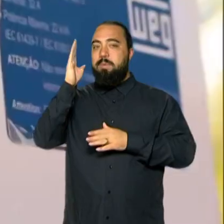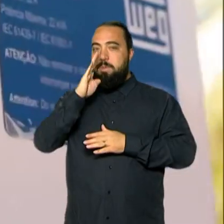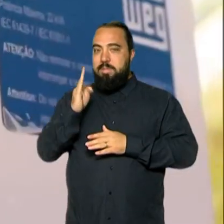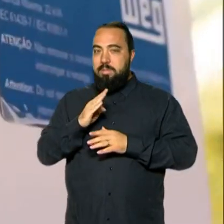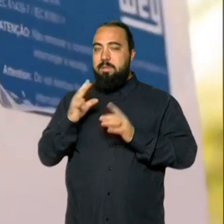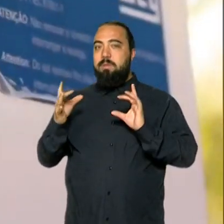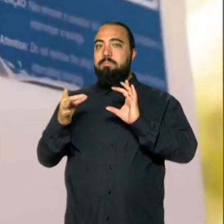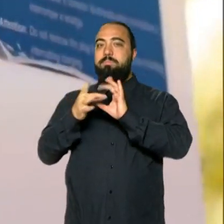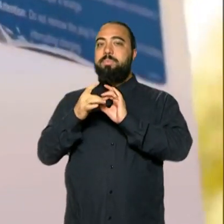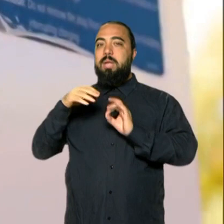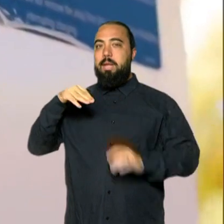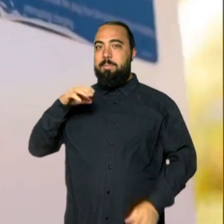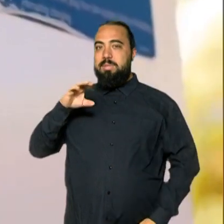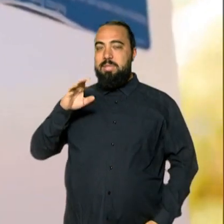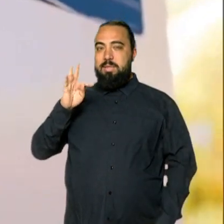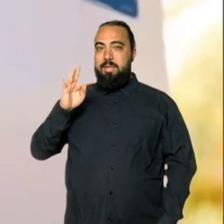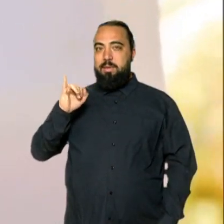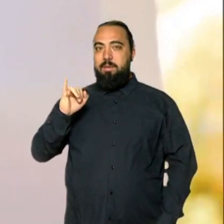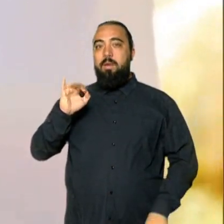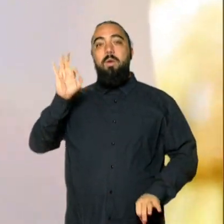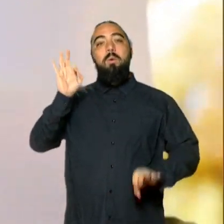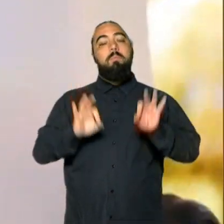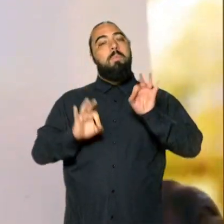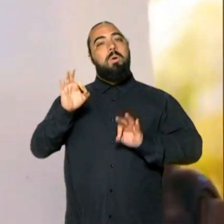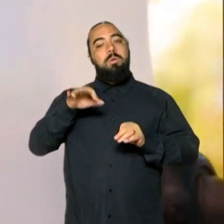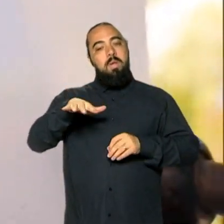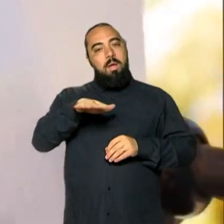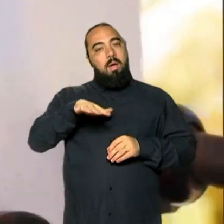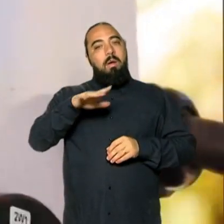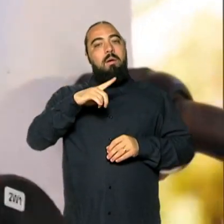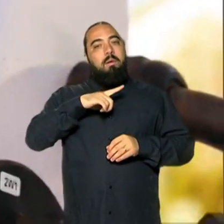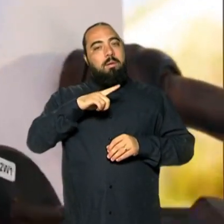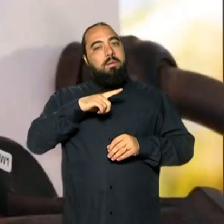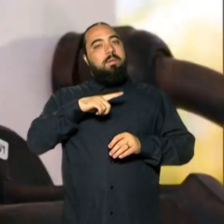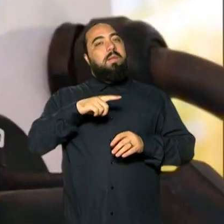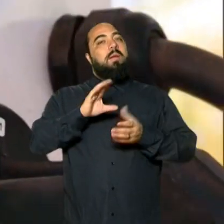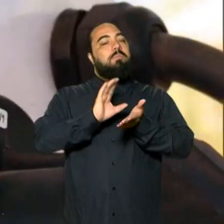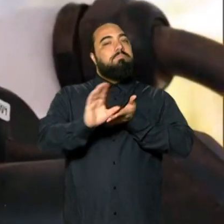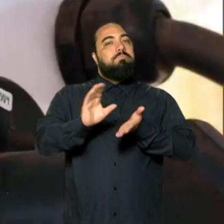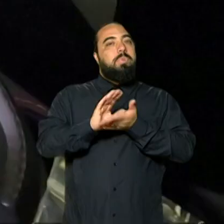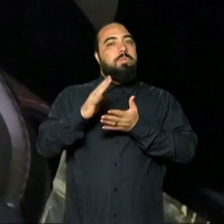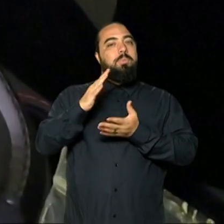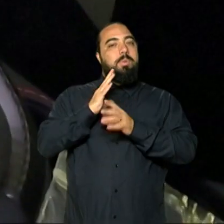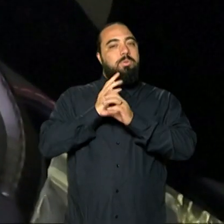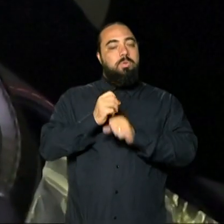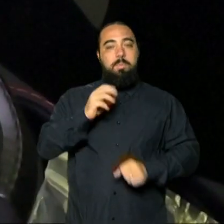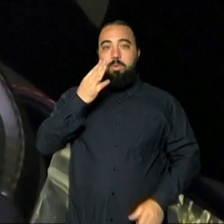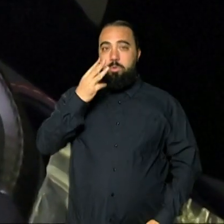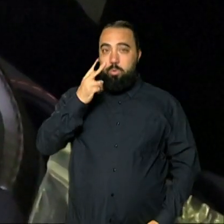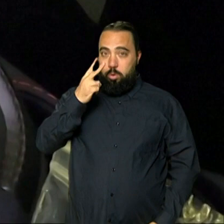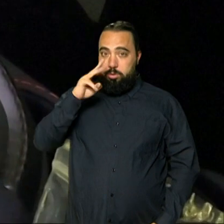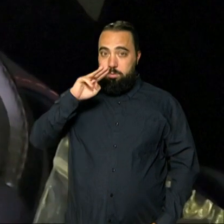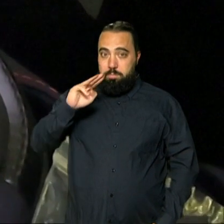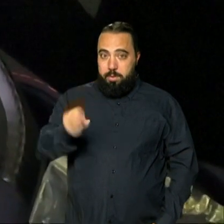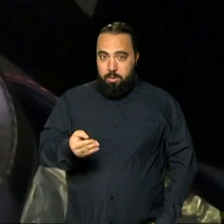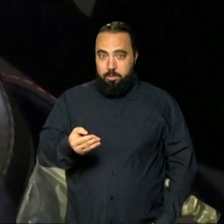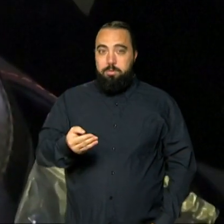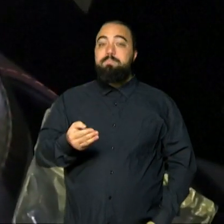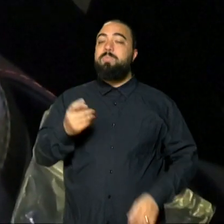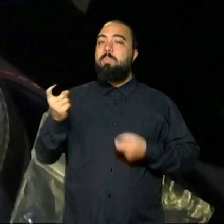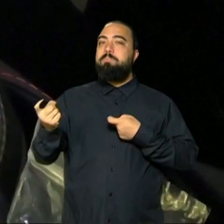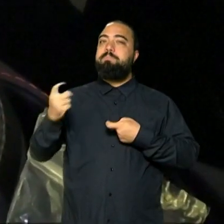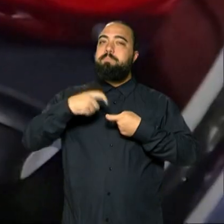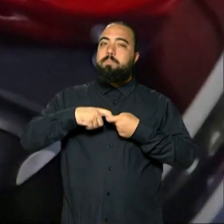ao MCTI, projetos na área contam com orçamento de 22 milhões de reais. Essas parcerias com empresas na